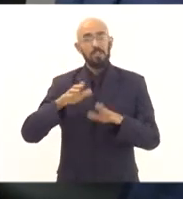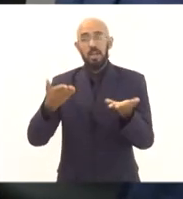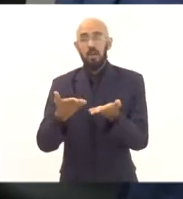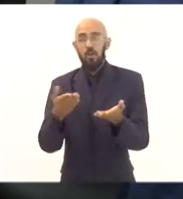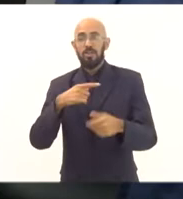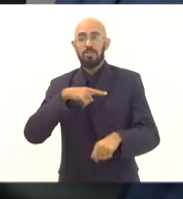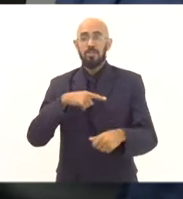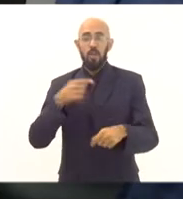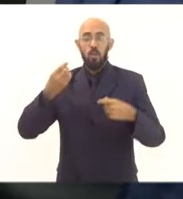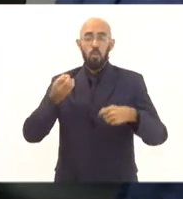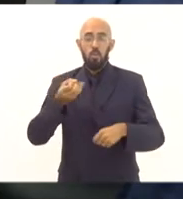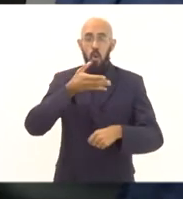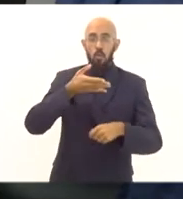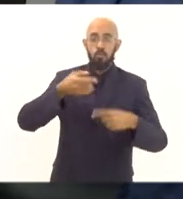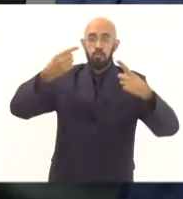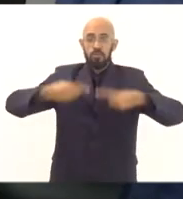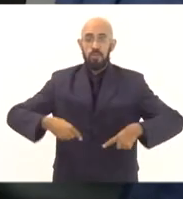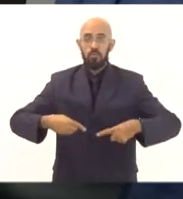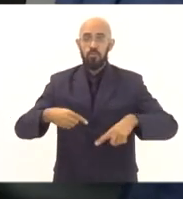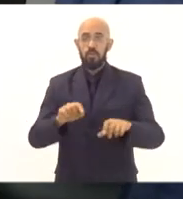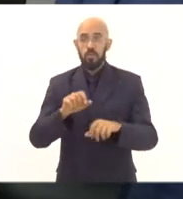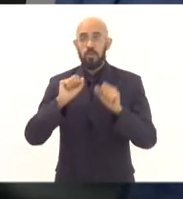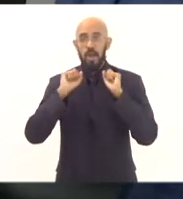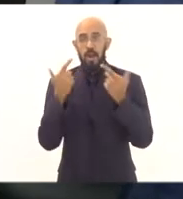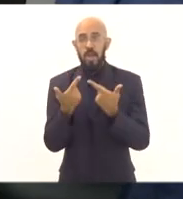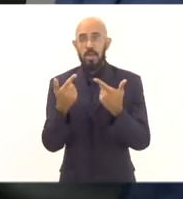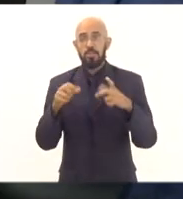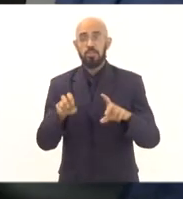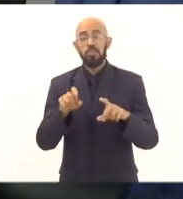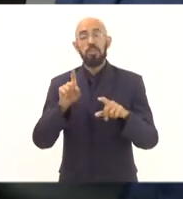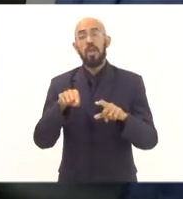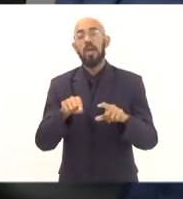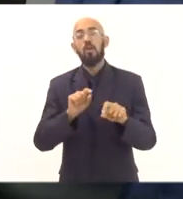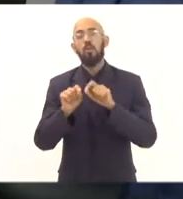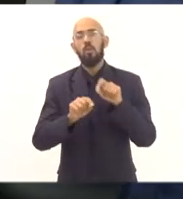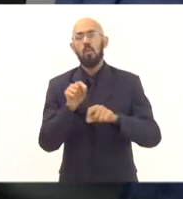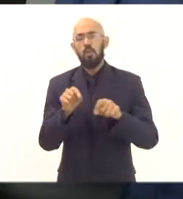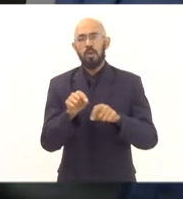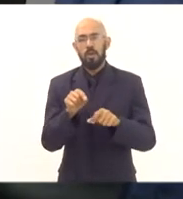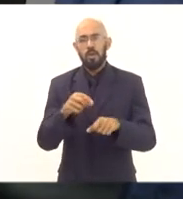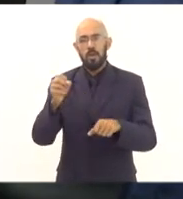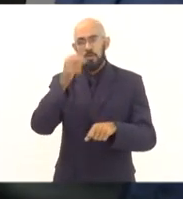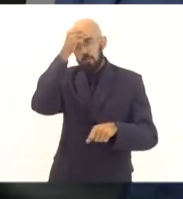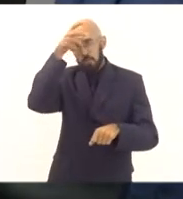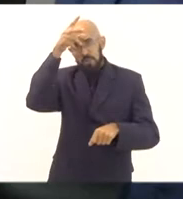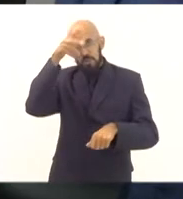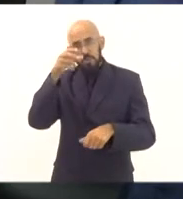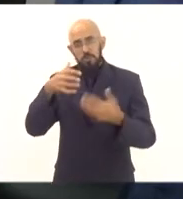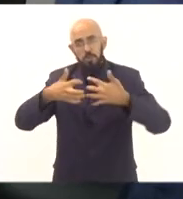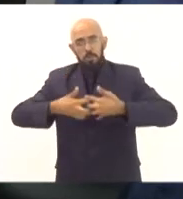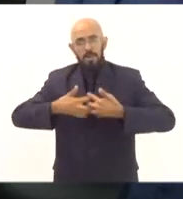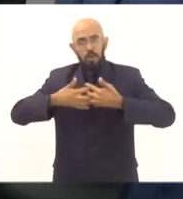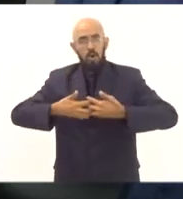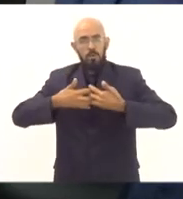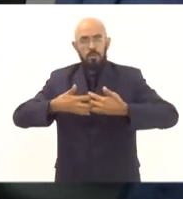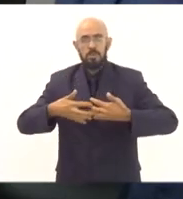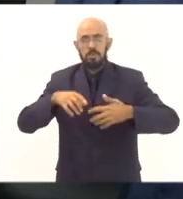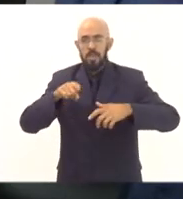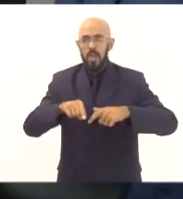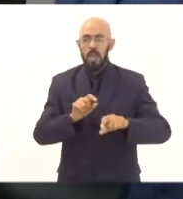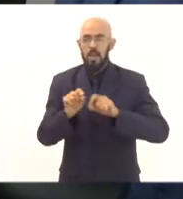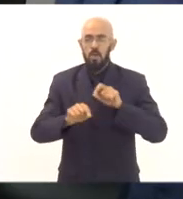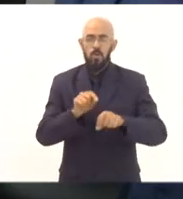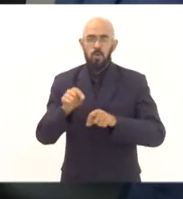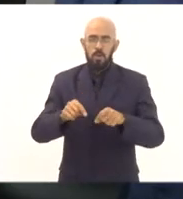um novo um novo desafio da alerj relacionada especificamente o município de Petrópolis é uma condição operacional